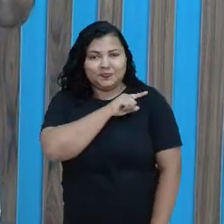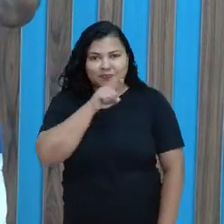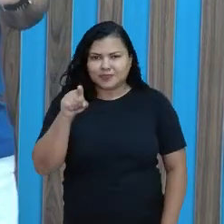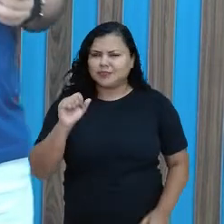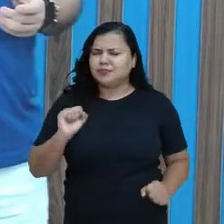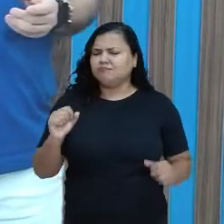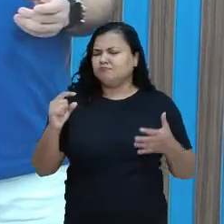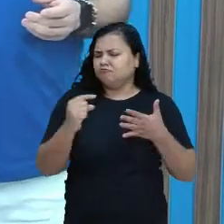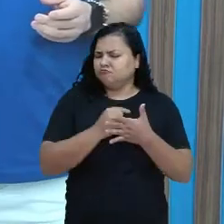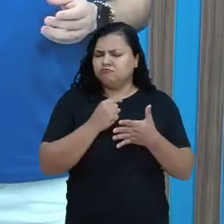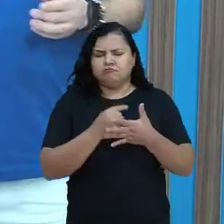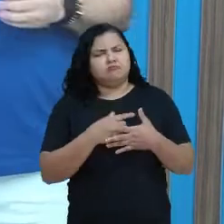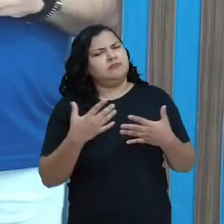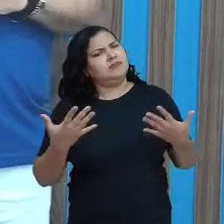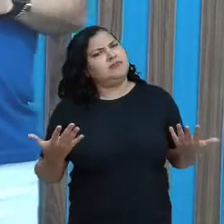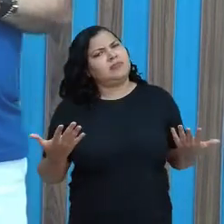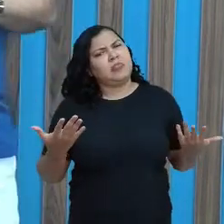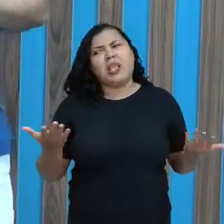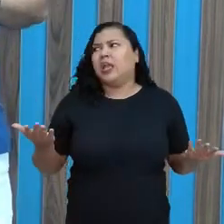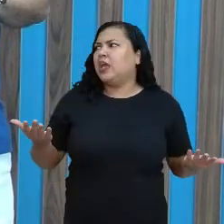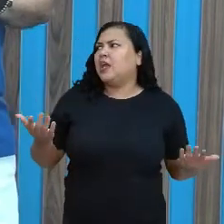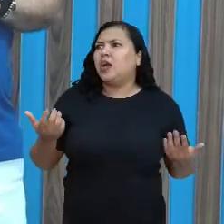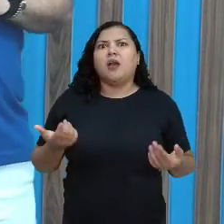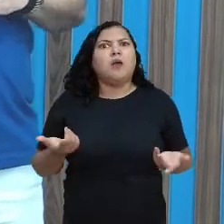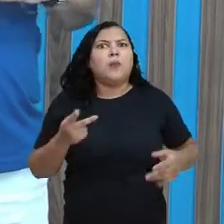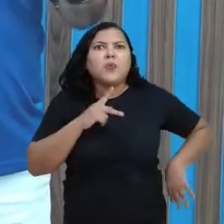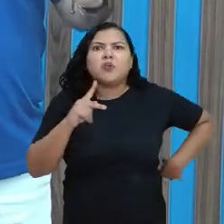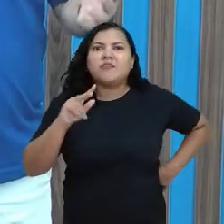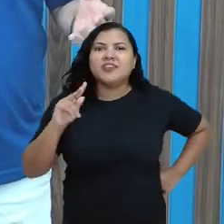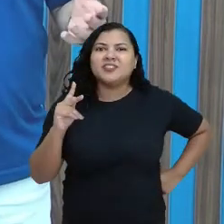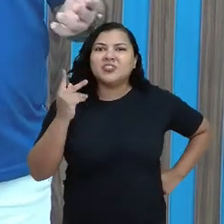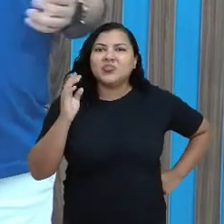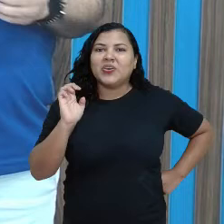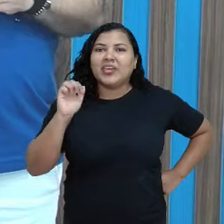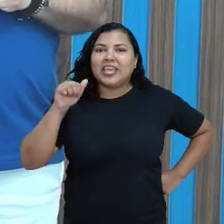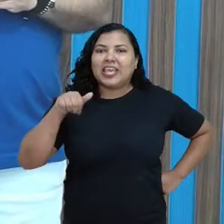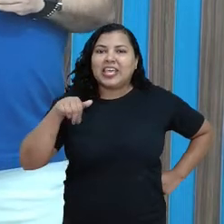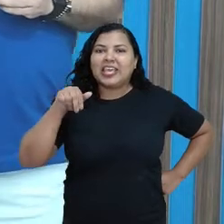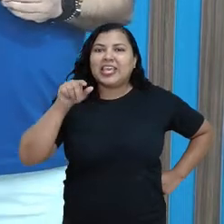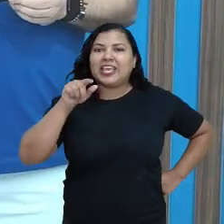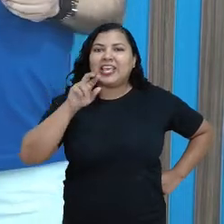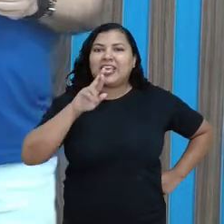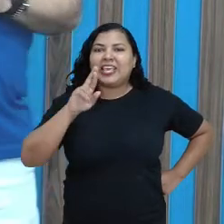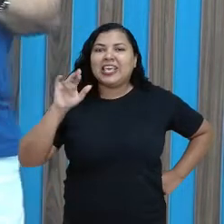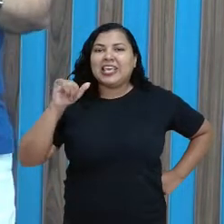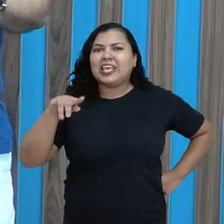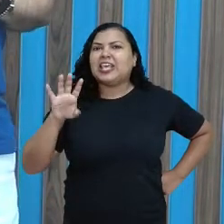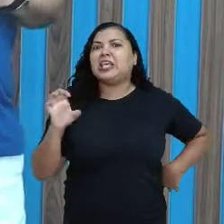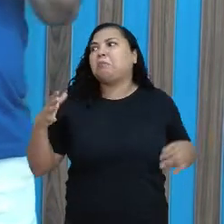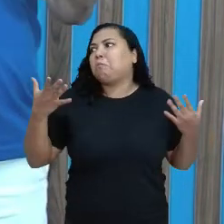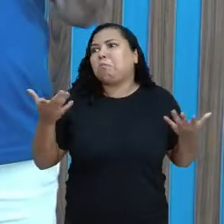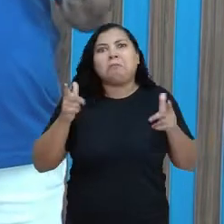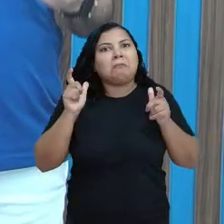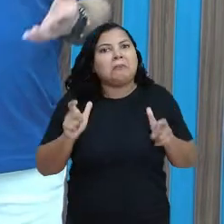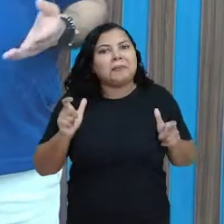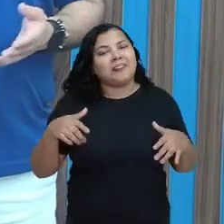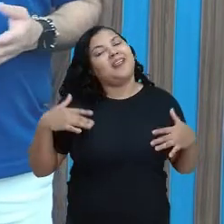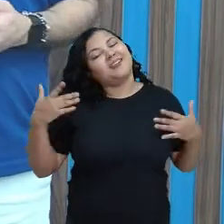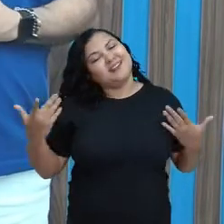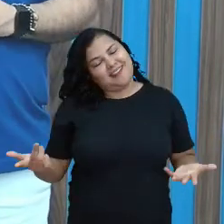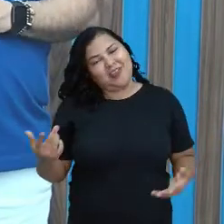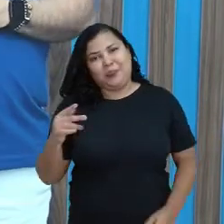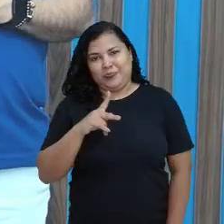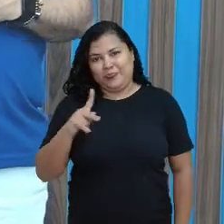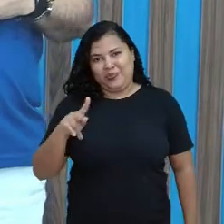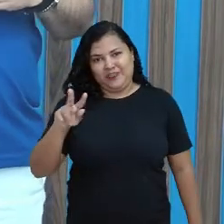se perguntando aí, né? Eita, mas cadê o professor Henrique? O professor Henrique, ele, a partir de